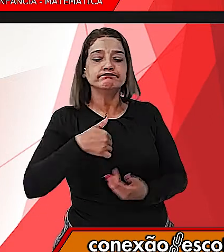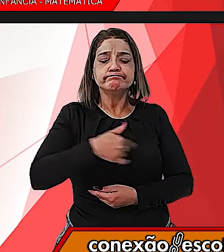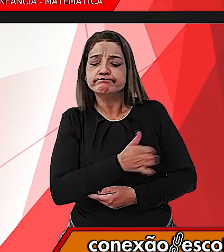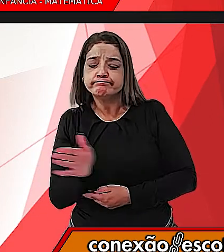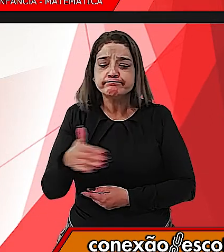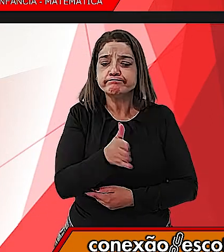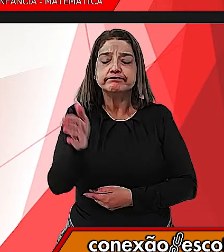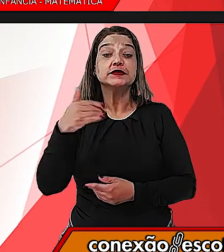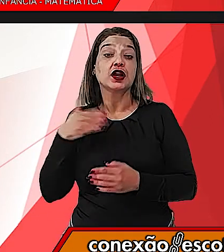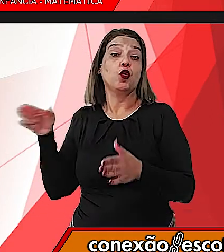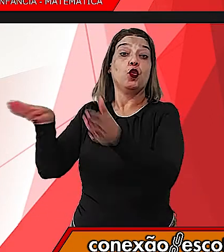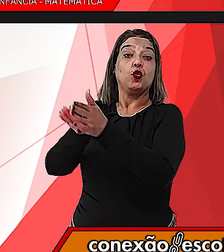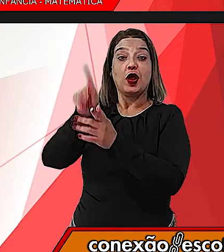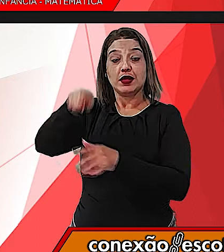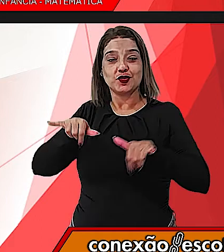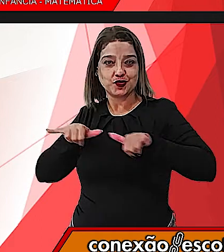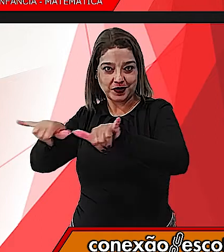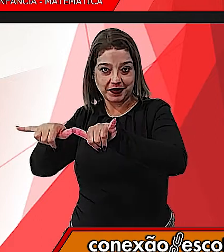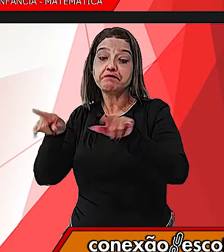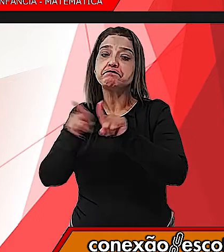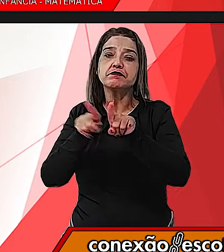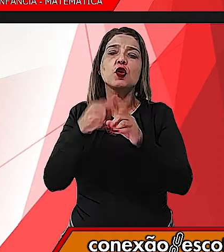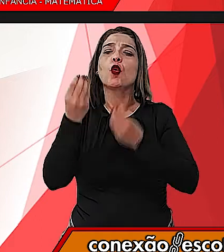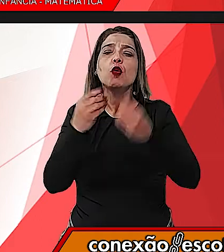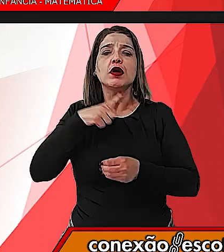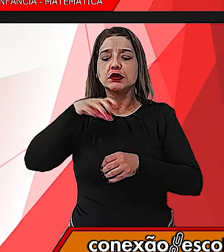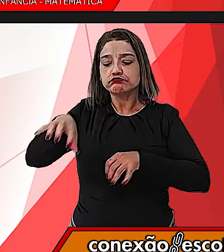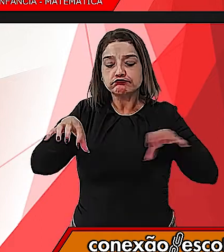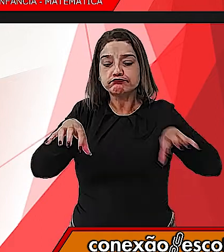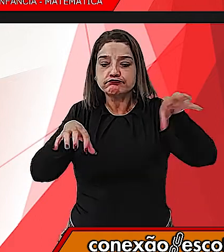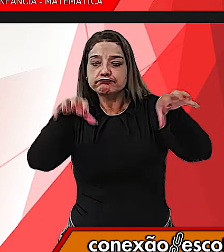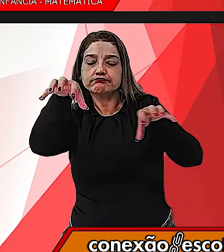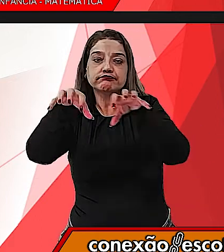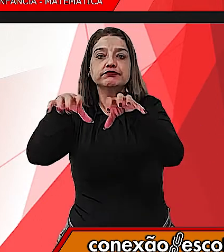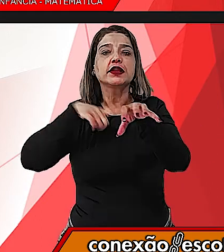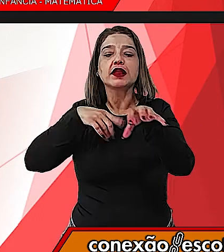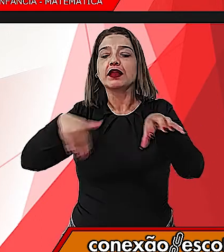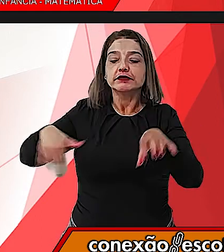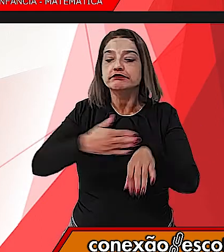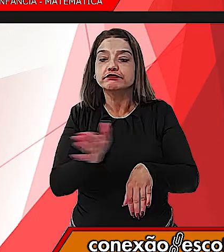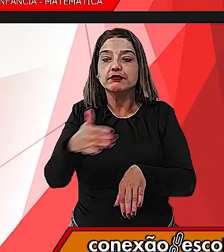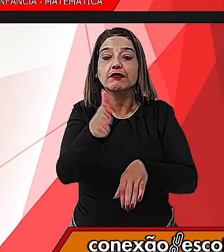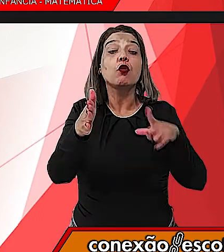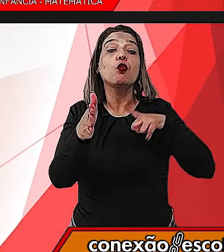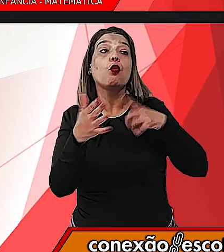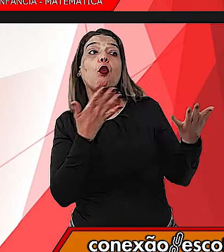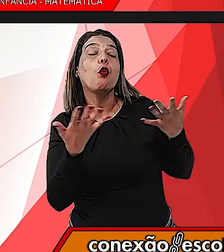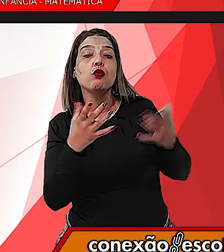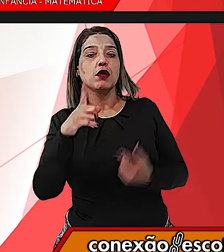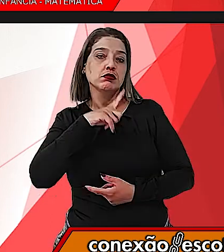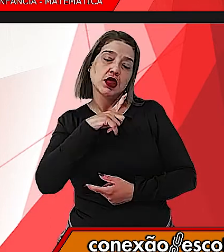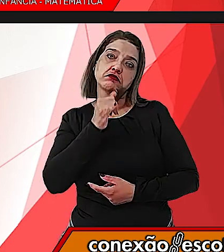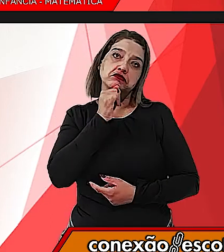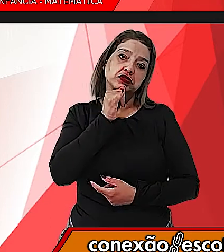o supermercado. Registre também os pontos de referência no percurso que você faz. Se você